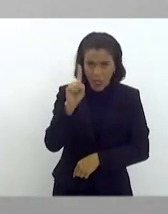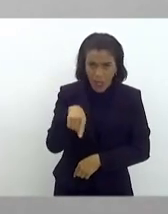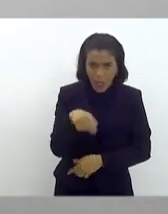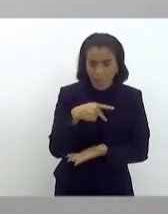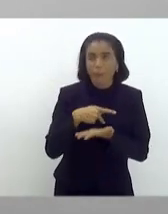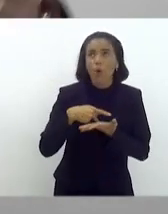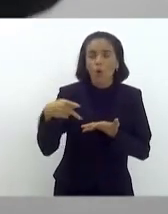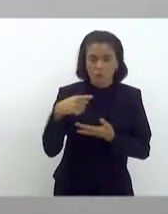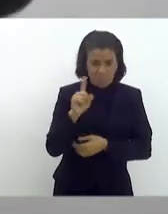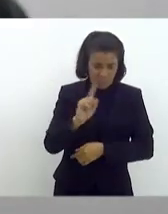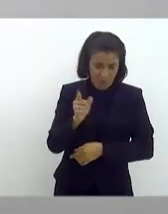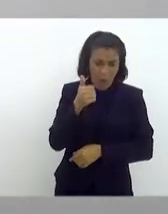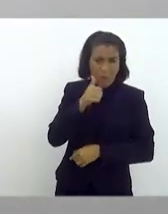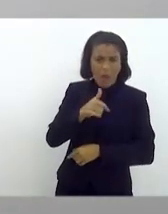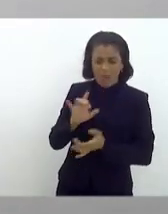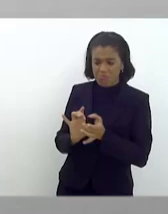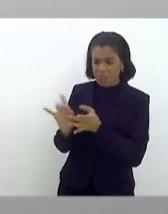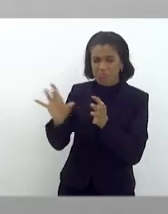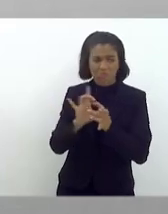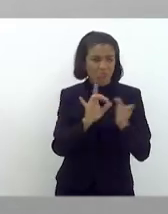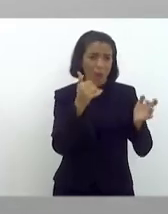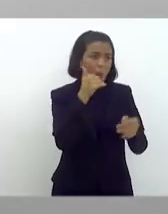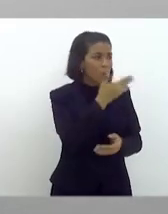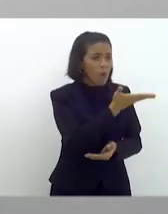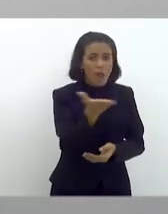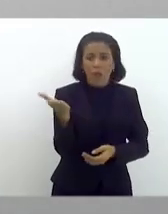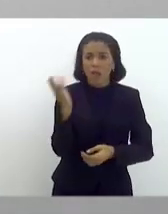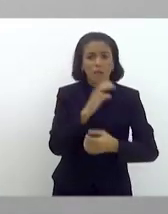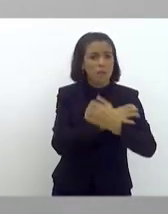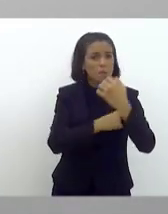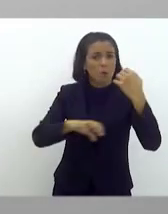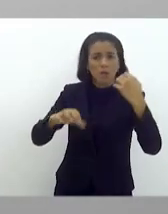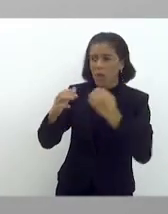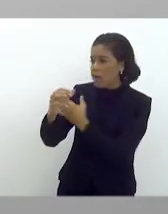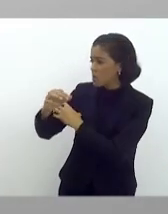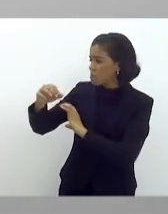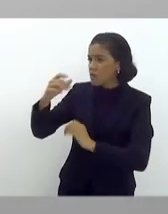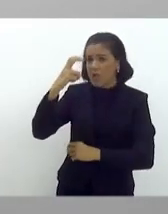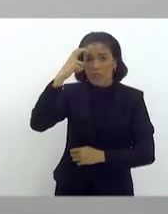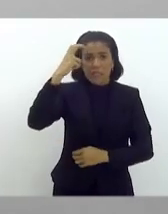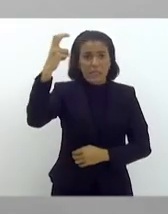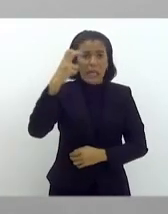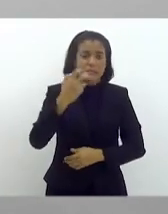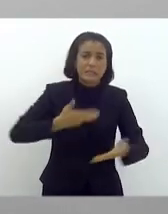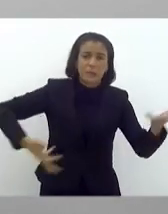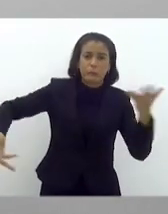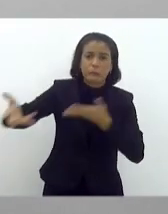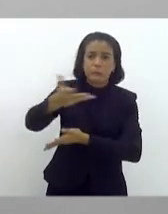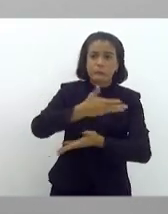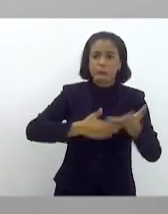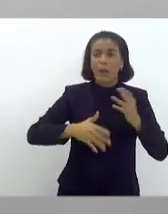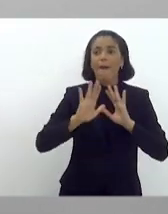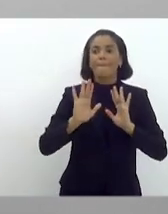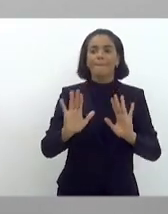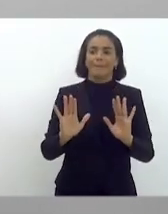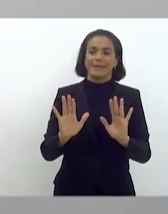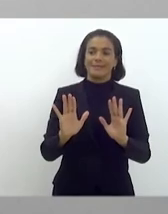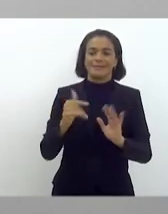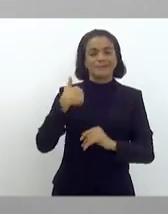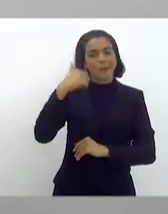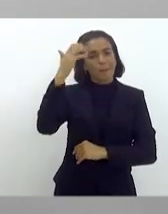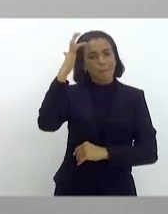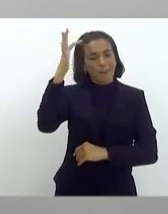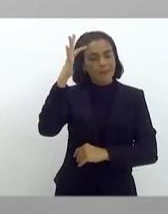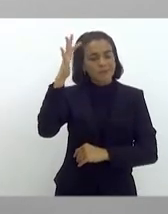mulher faz o que ela quiser aqui então exemplos de mulheres empoderadas que tem como minha mãe diz inteligência para dar e vender só que eu acho que quando a gente faz